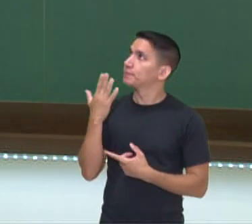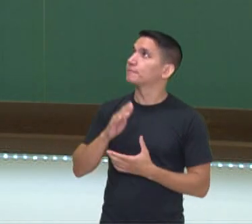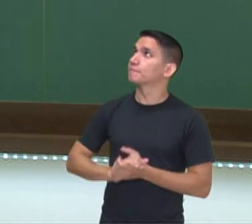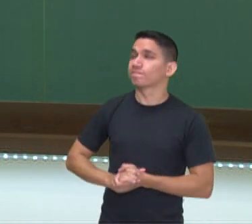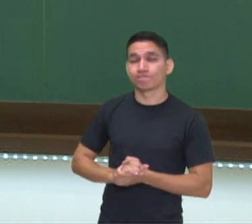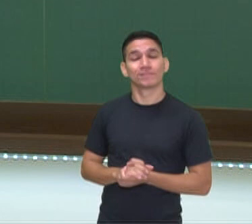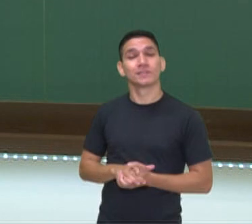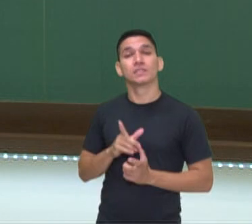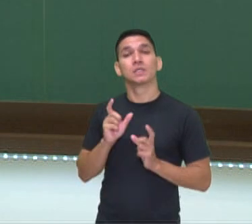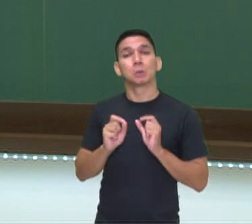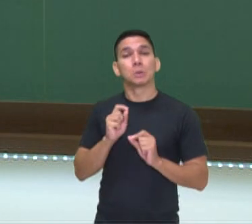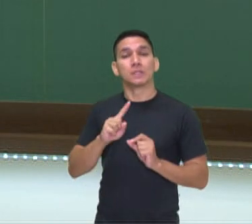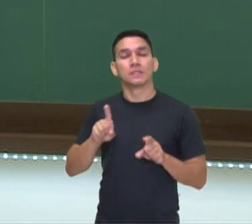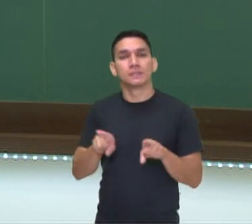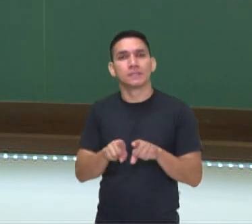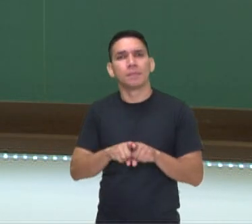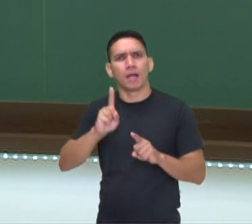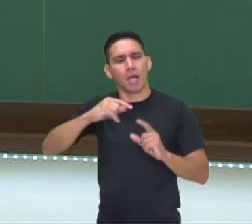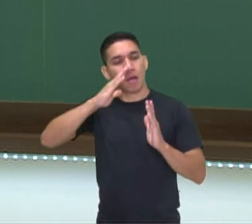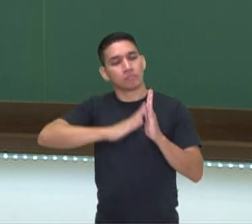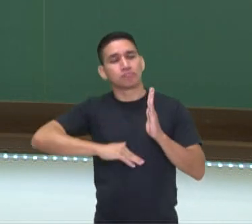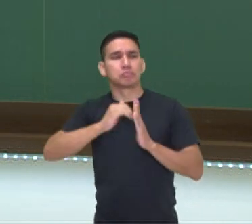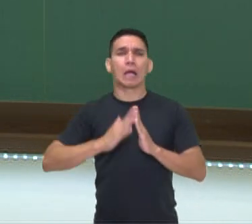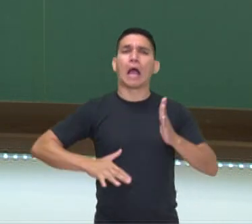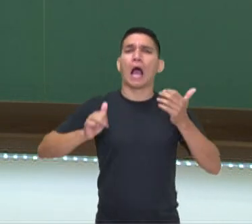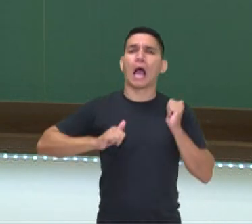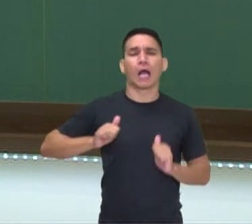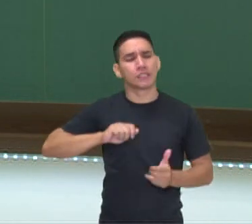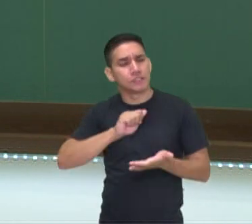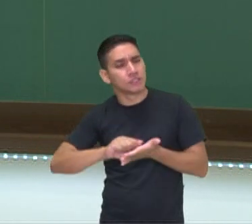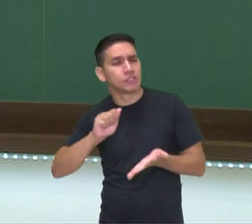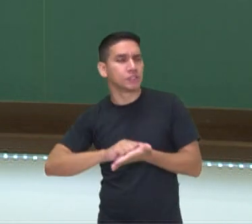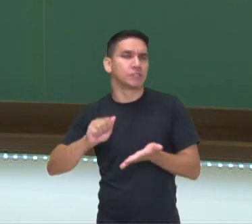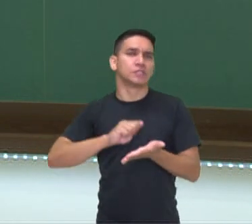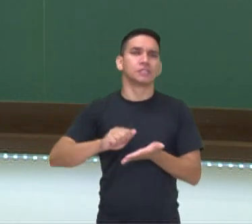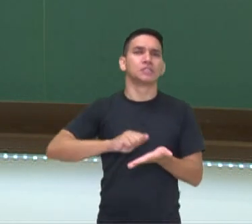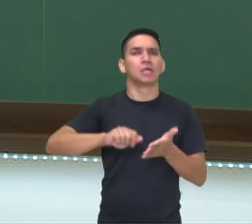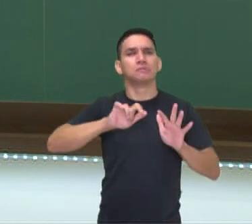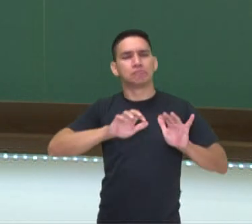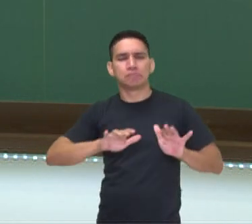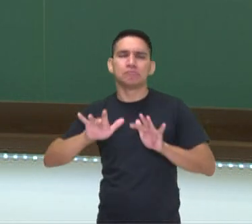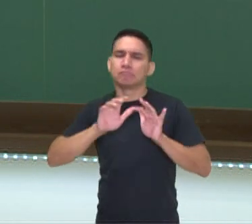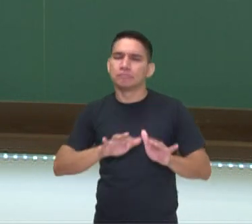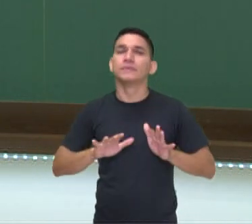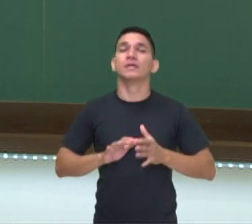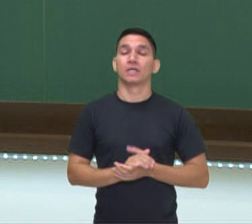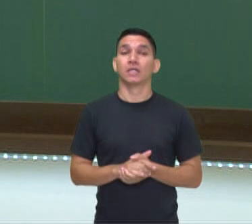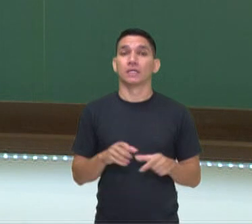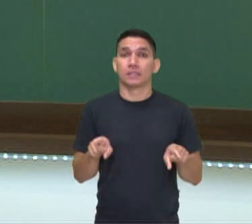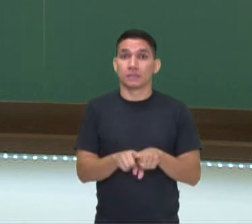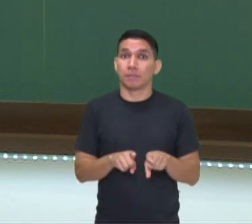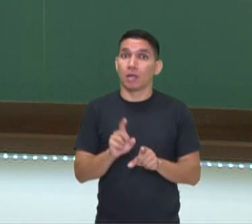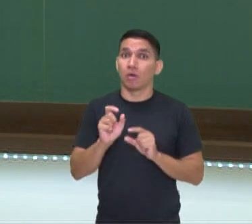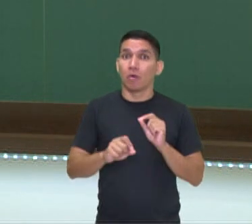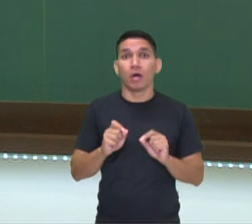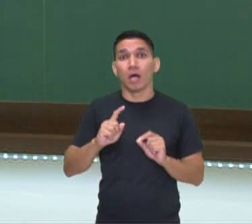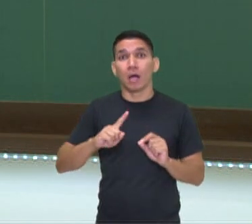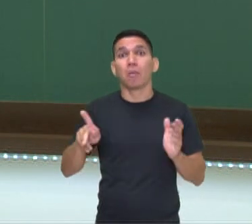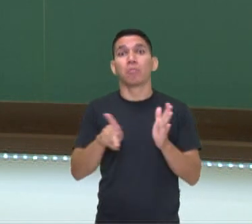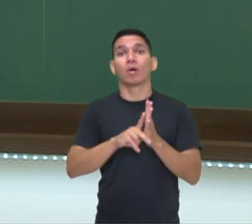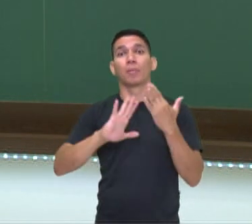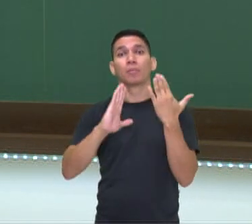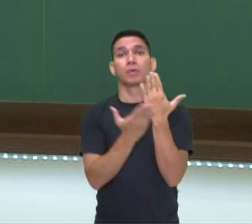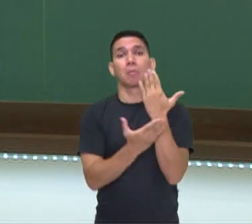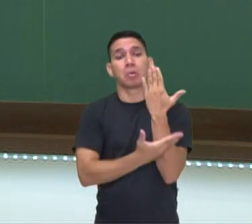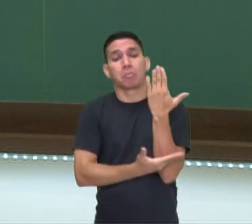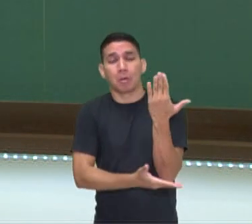ele também foi um pintor, artista, escritor, e ele também foi um artista maneirista, que